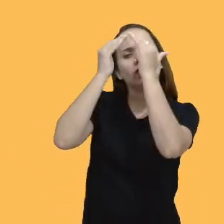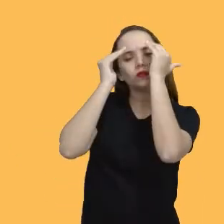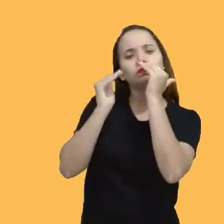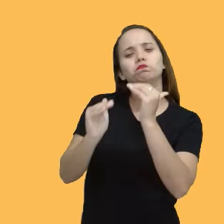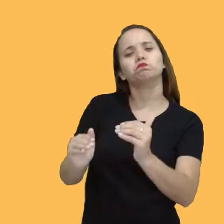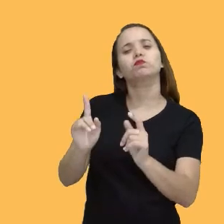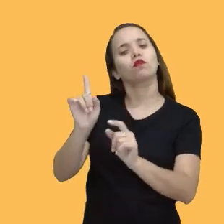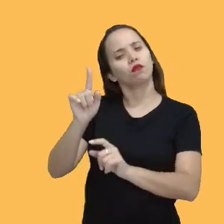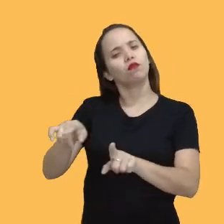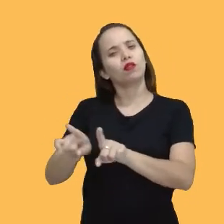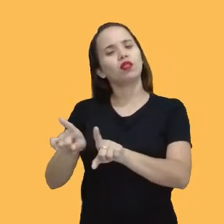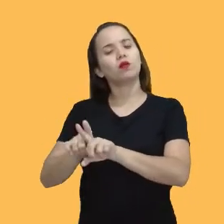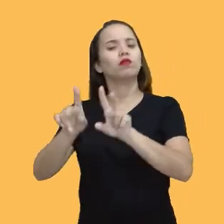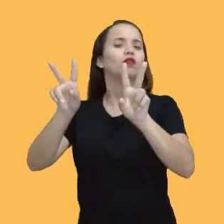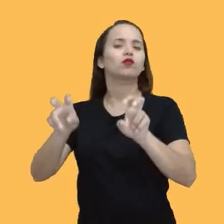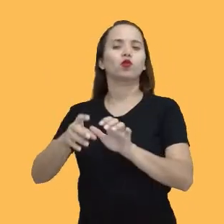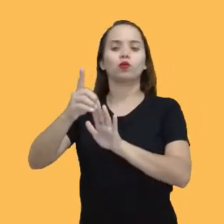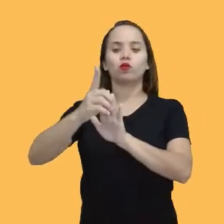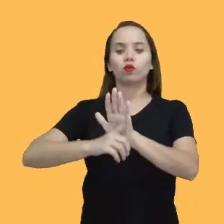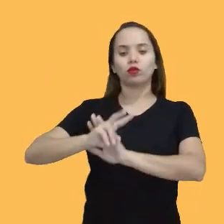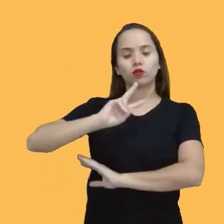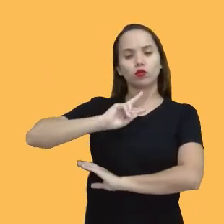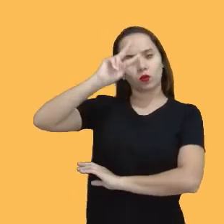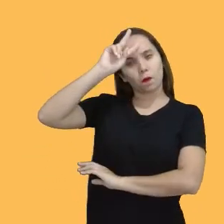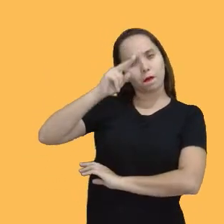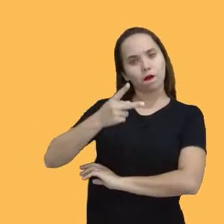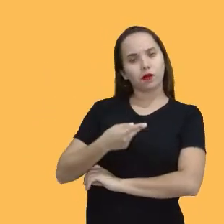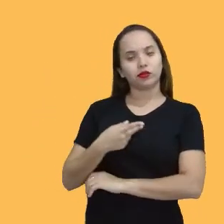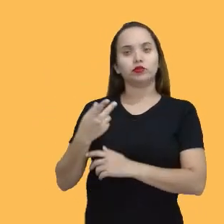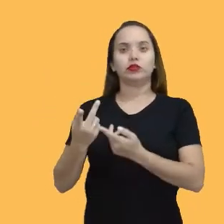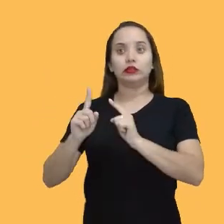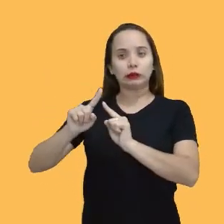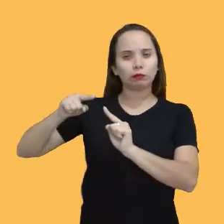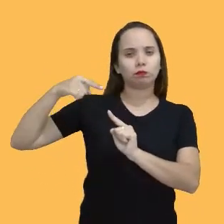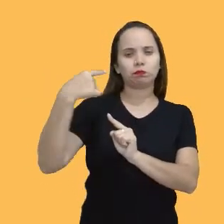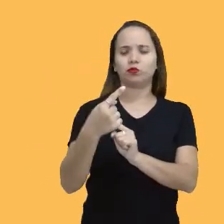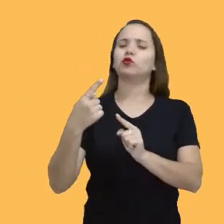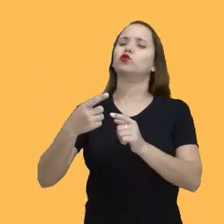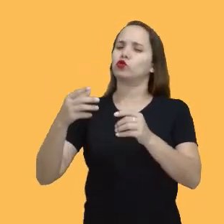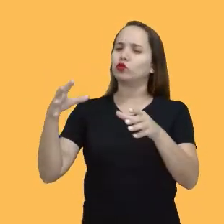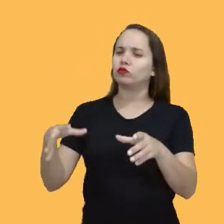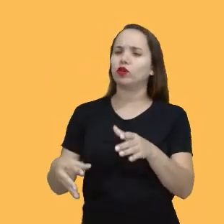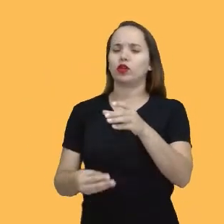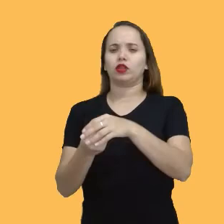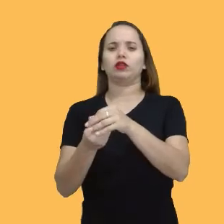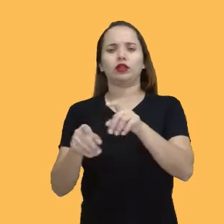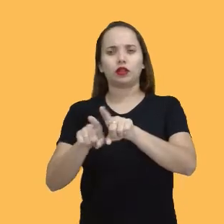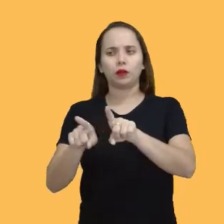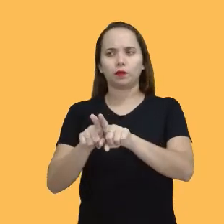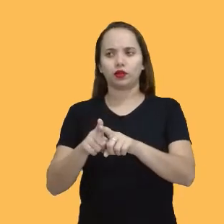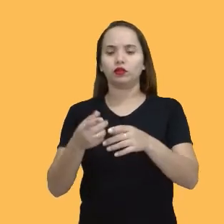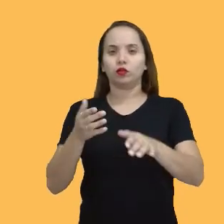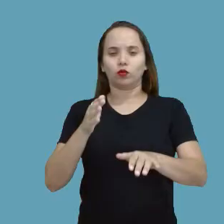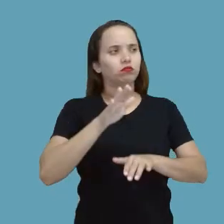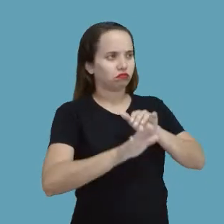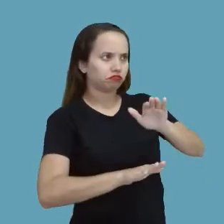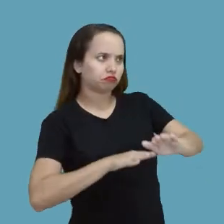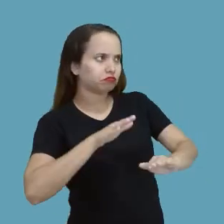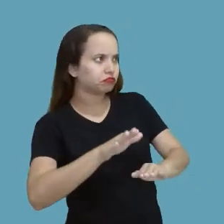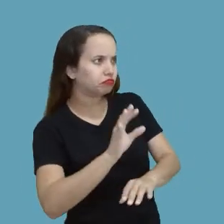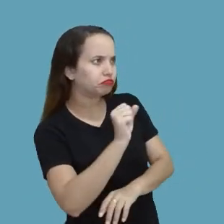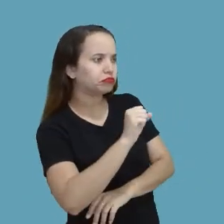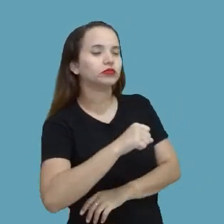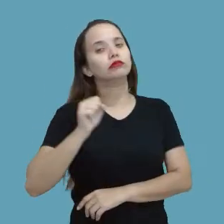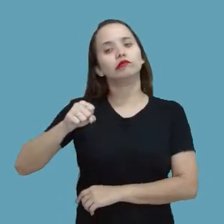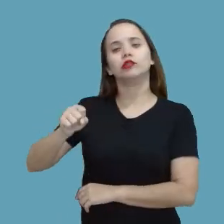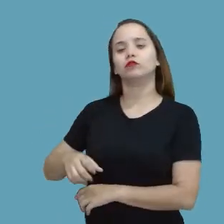aos direitos humanos, né? Que mais na frente a gente vai abordar também com vocês. Bora lá, tá? um passo de cada vez, né? Então, exatamente. Então,